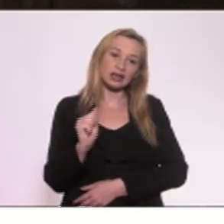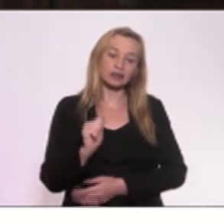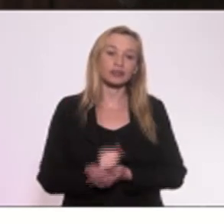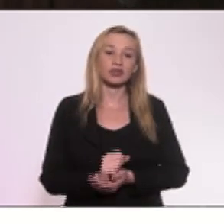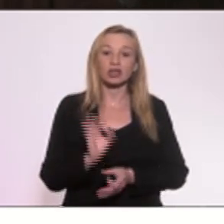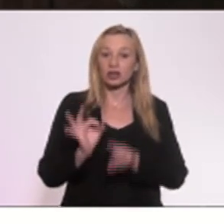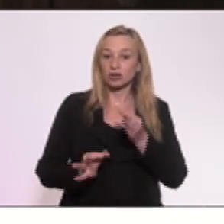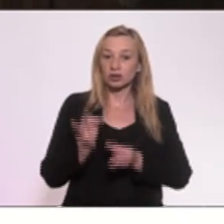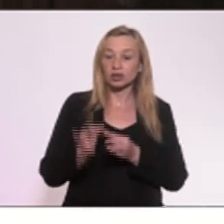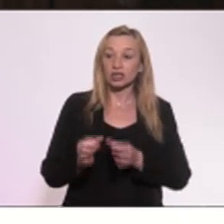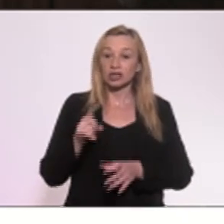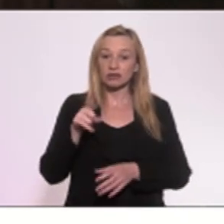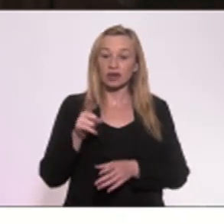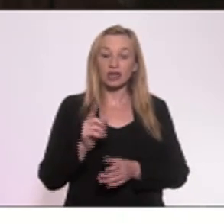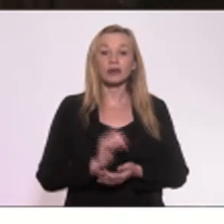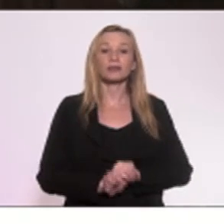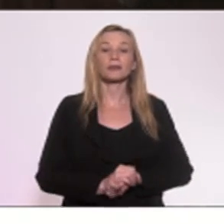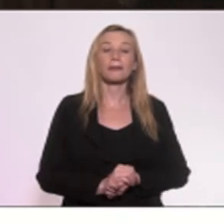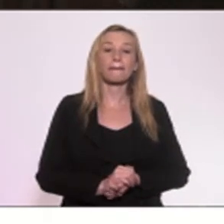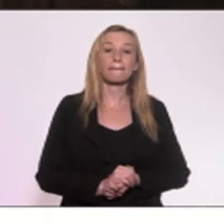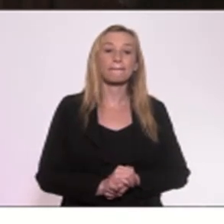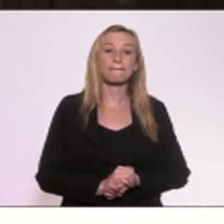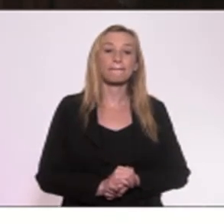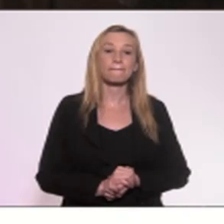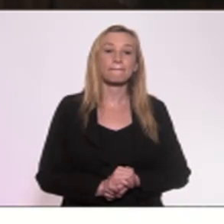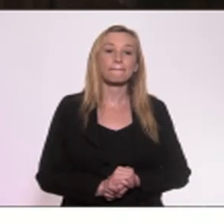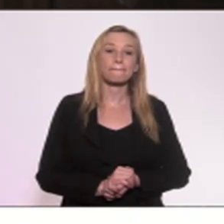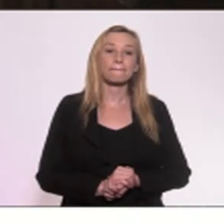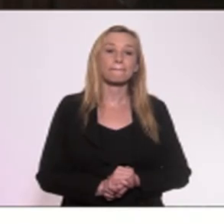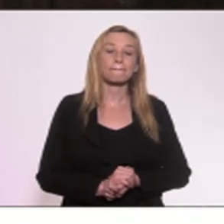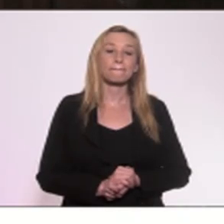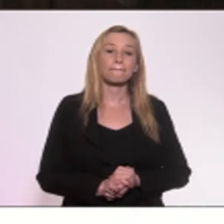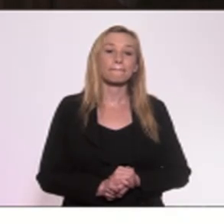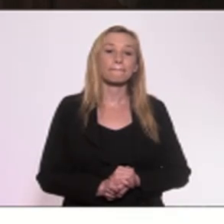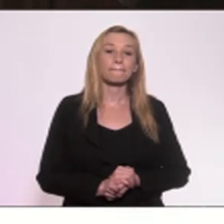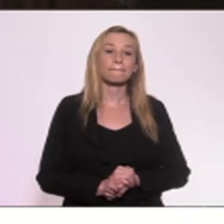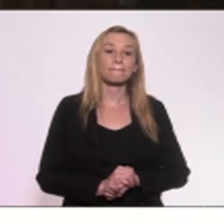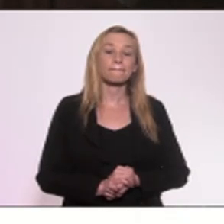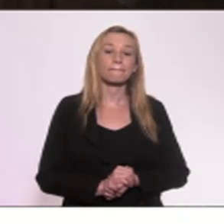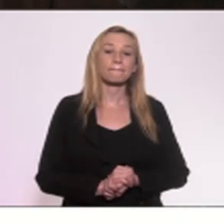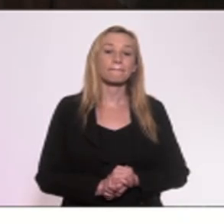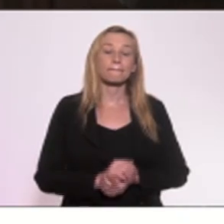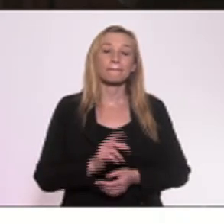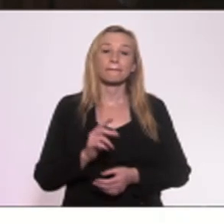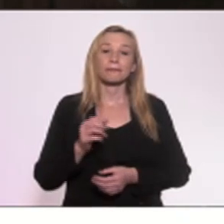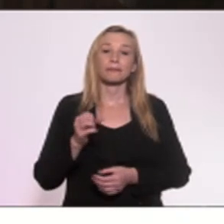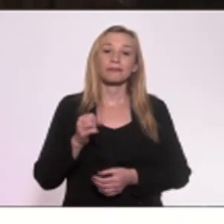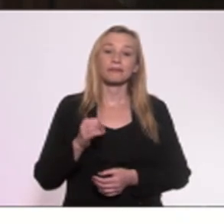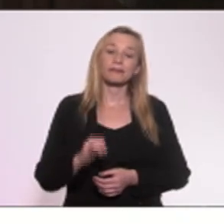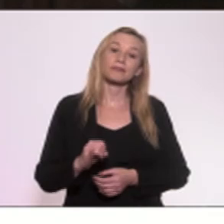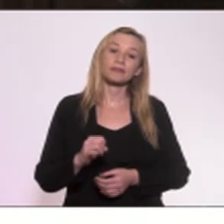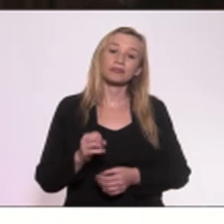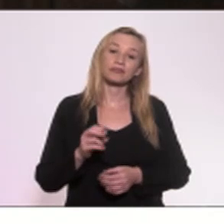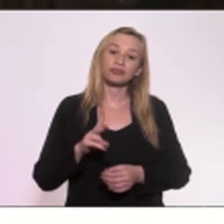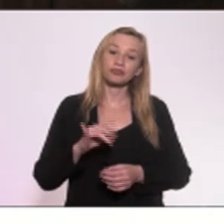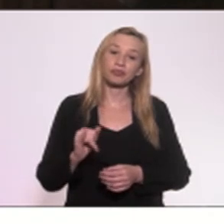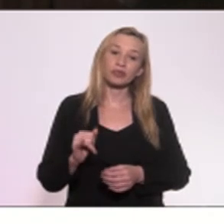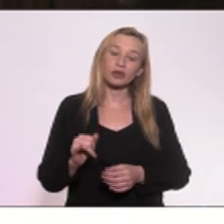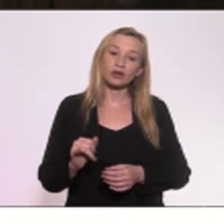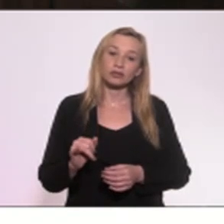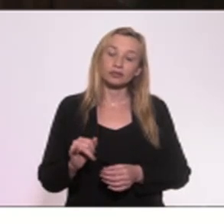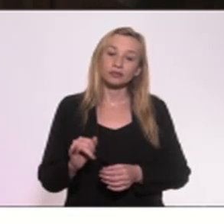trânsito em julgado ou em segunda instância. Eu volto a assinalar,